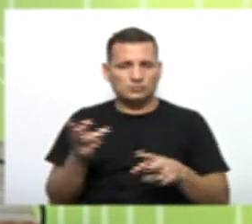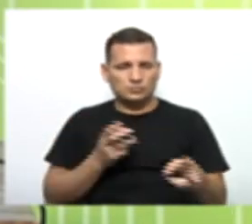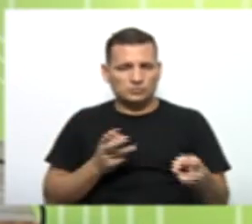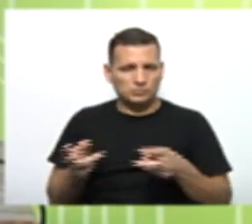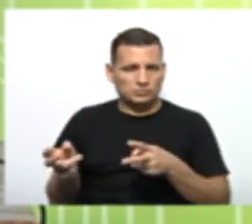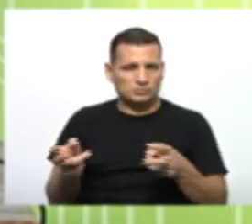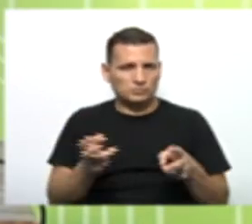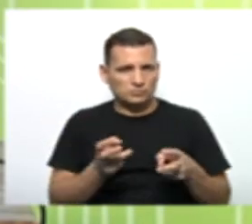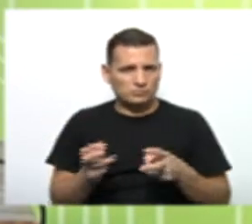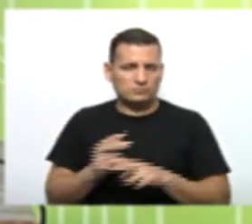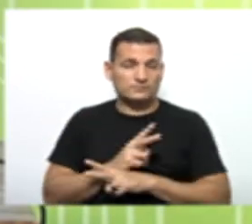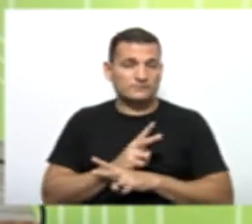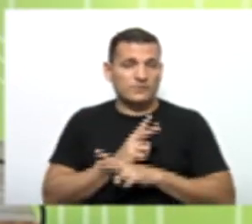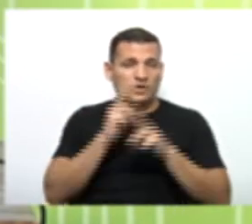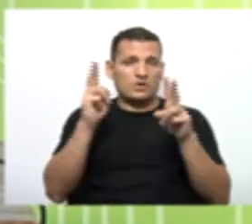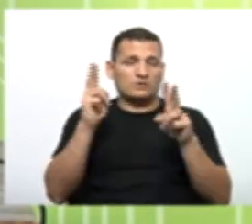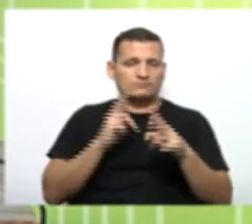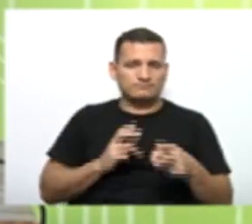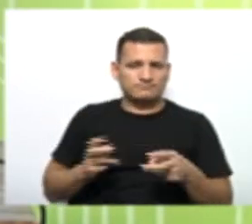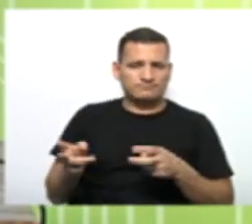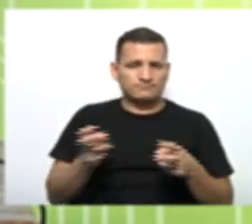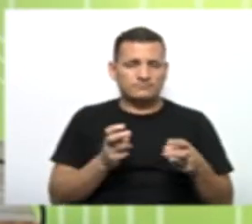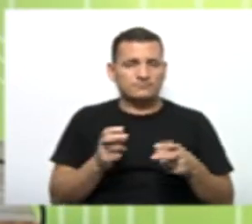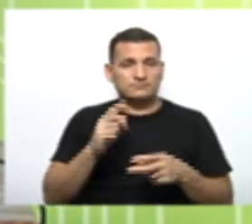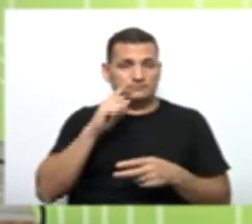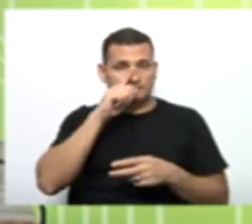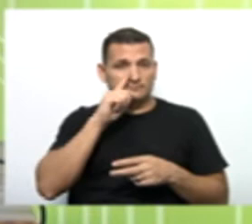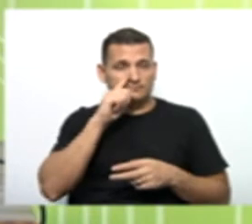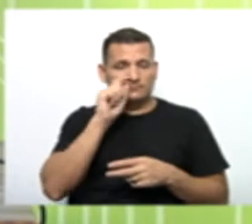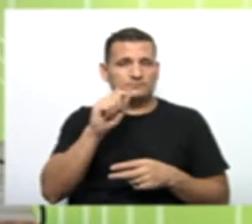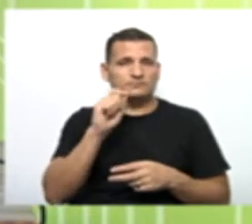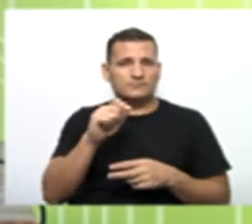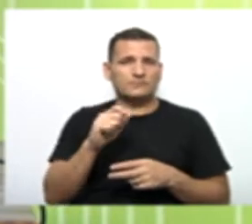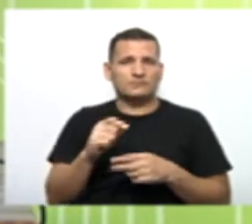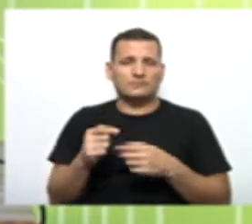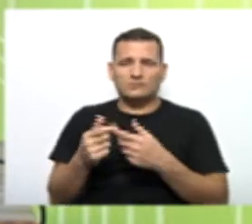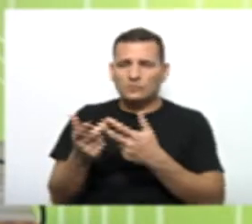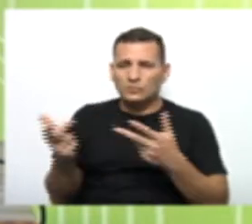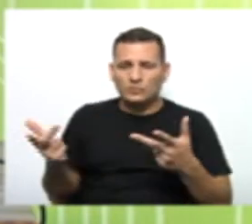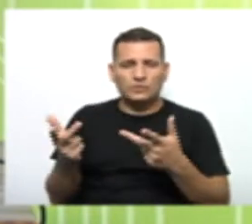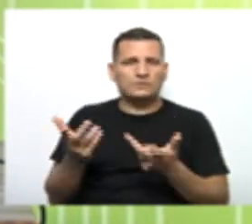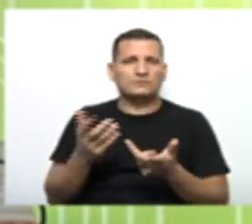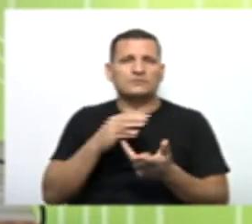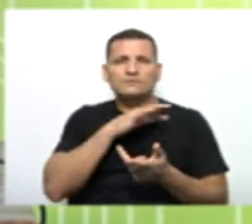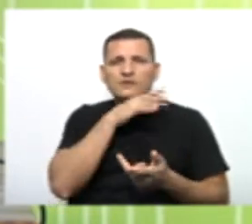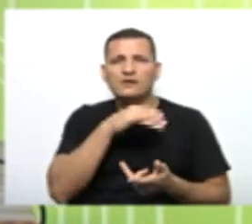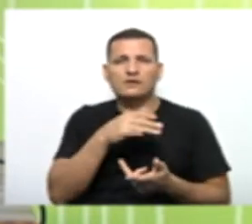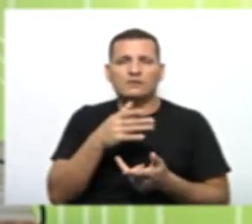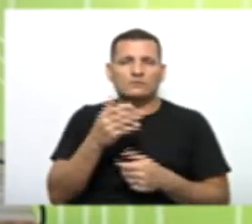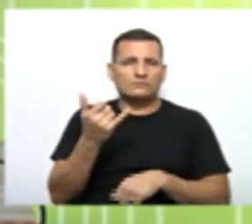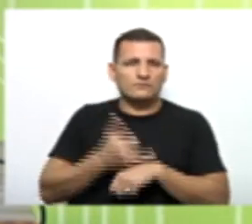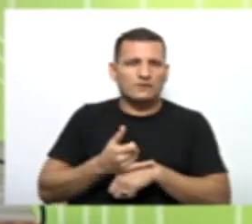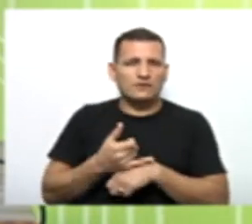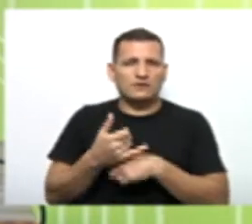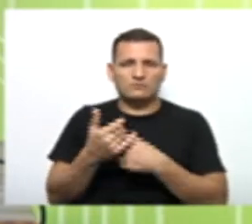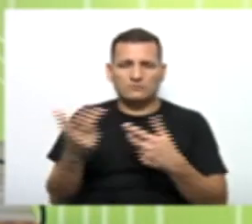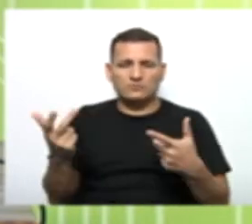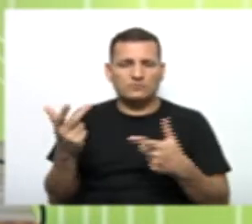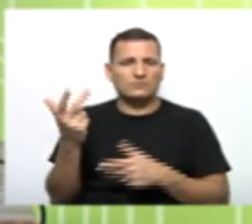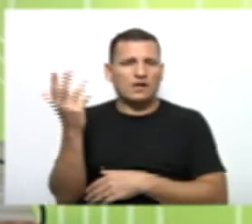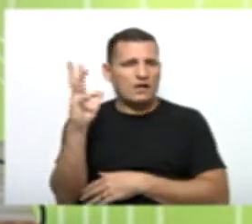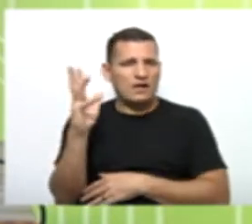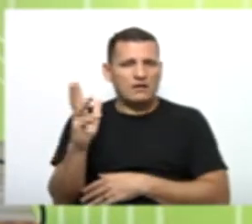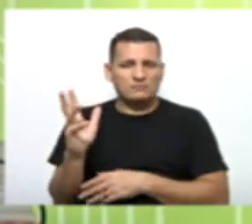que está levando a risco de extinguir as formas de vida, levar à extinção de várias espécies, levar à extinção dos